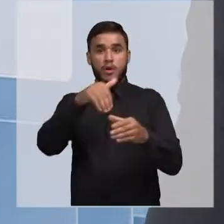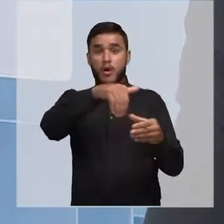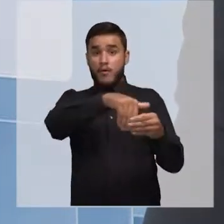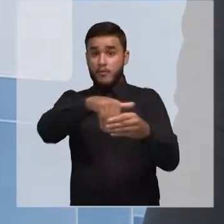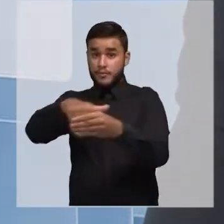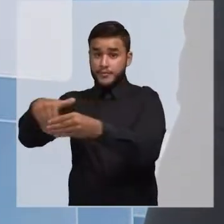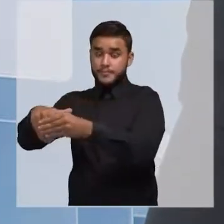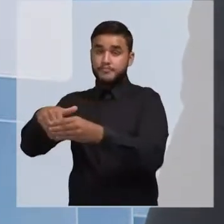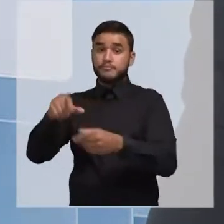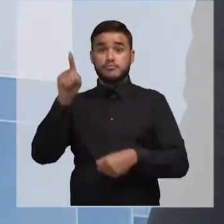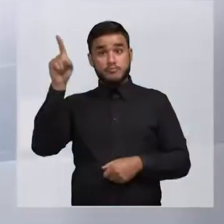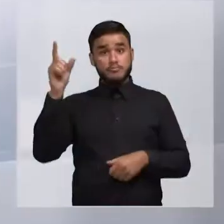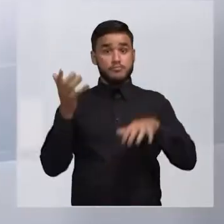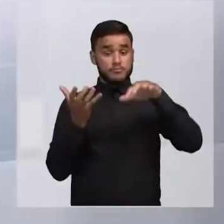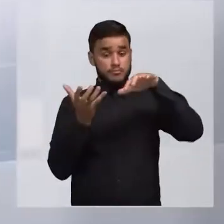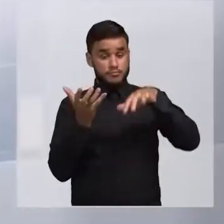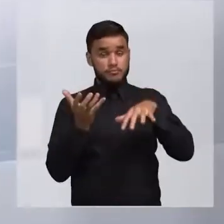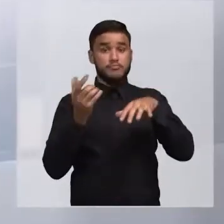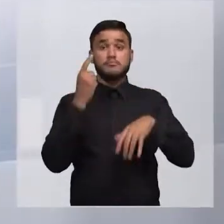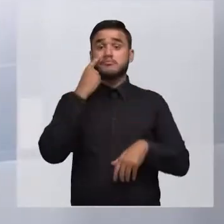cabeça,